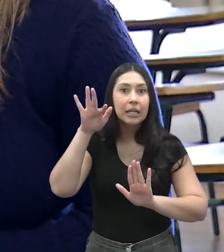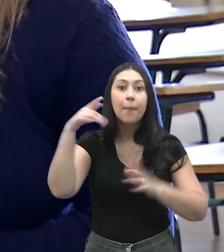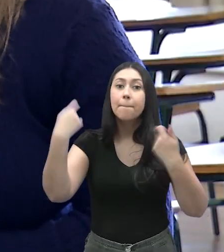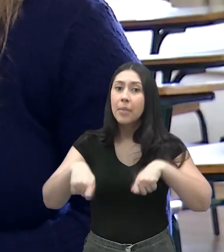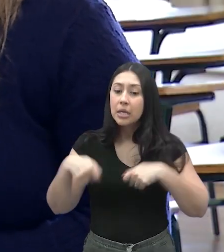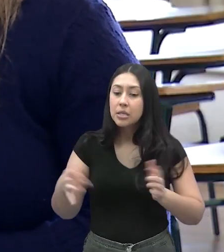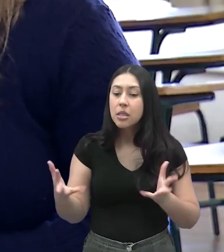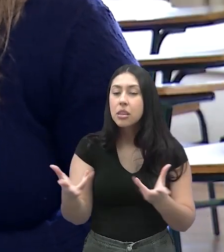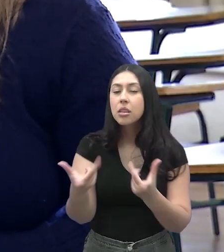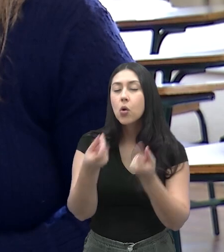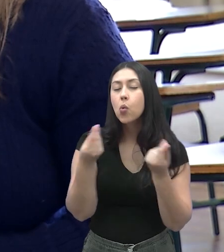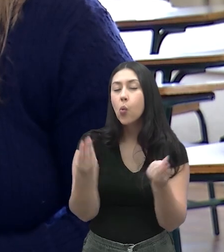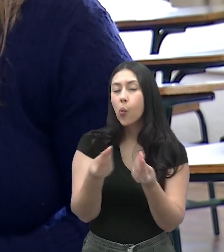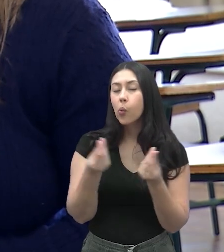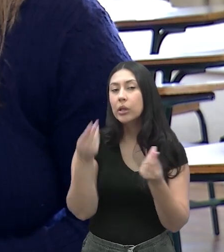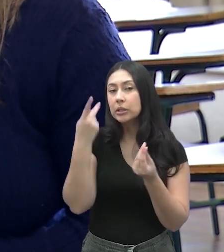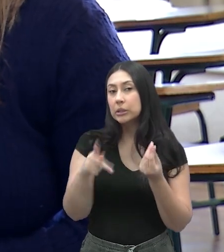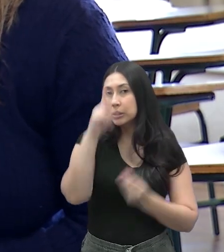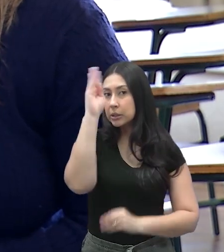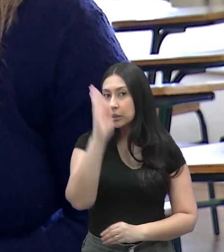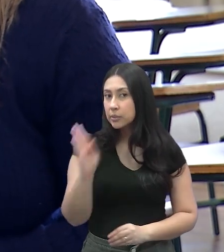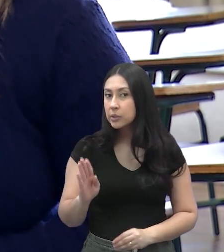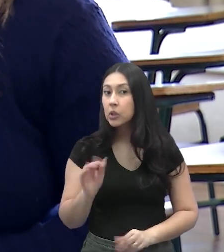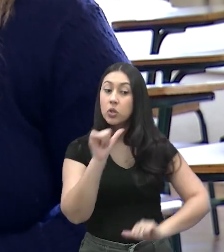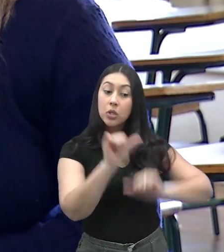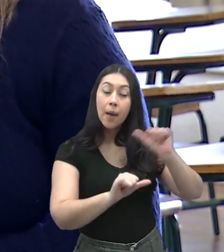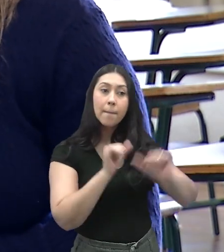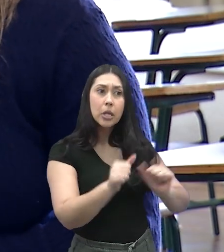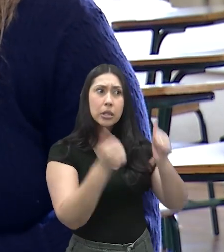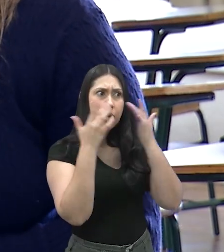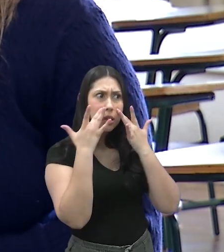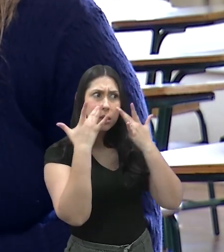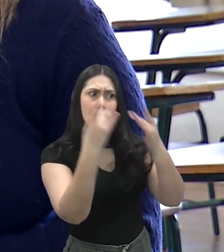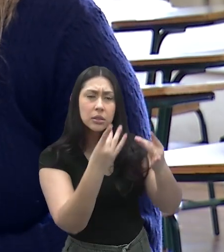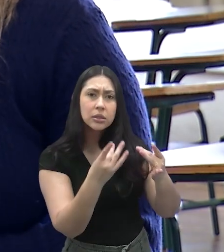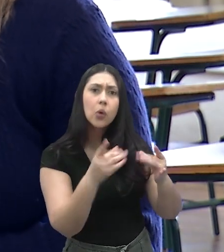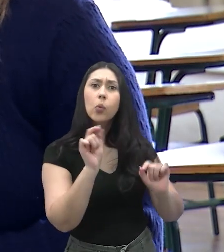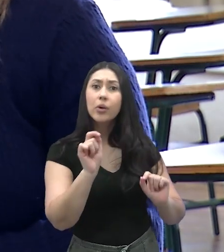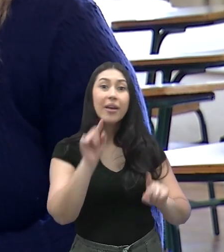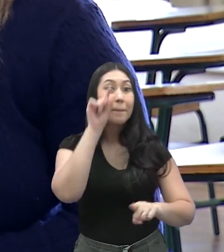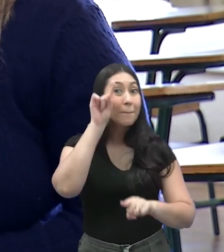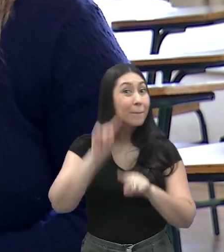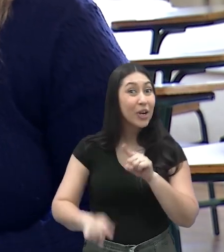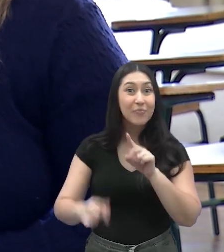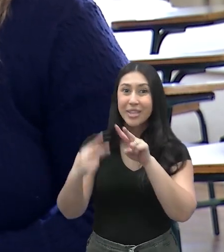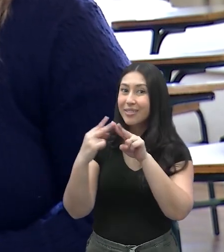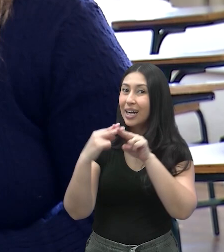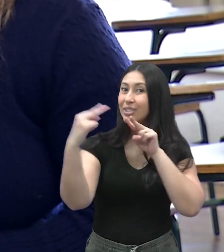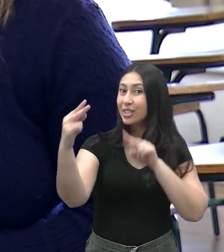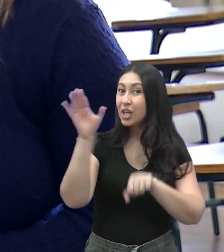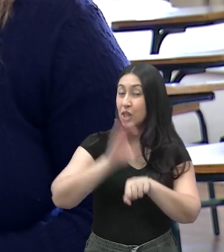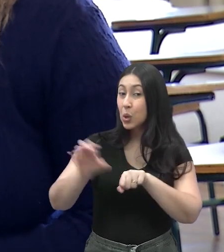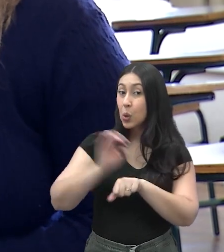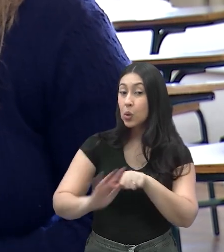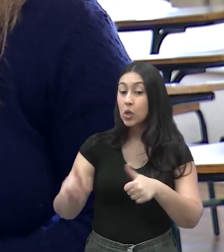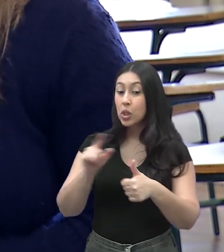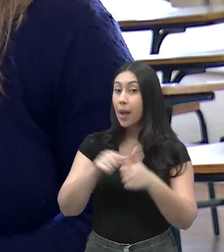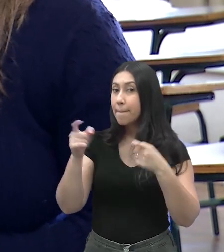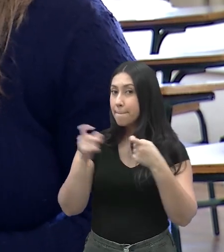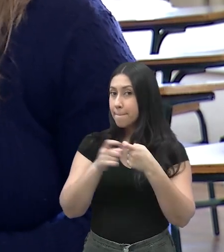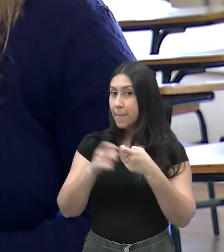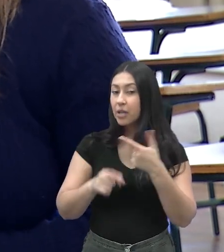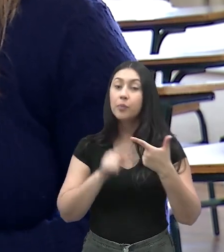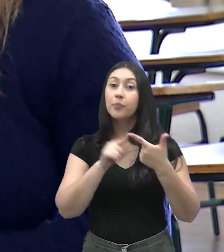clara, oferecer mais qualidade ao ensino EAD no Brasil. As mudanças que mais chamaram a atenção foi a proibição da modalidade à distância nos cursos